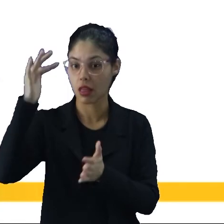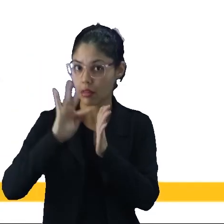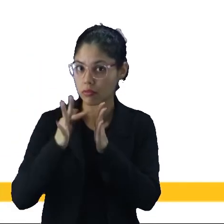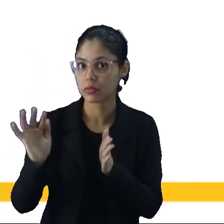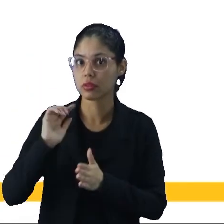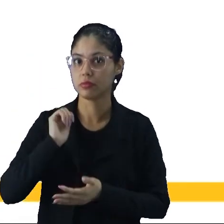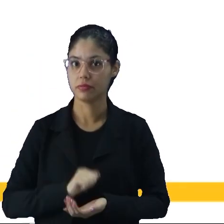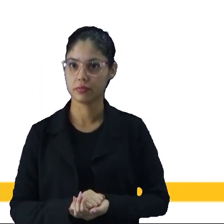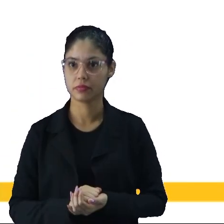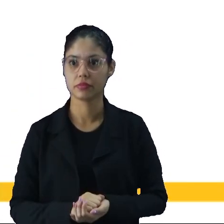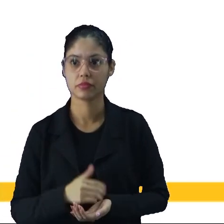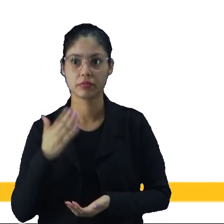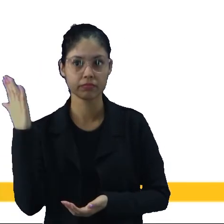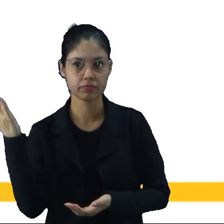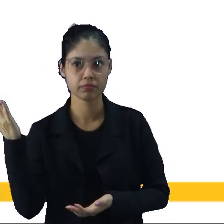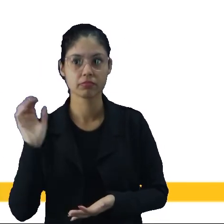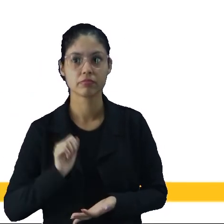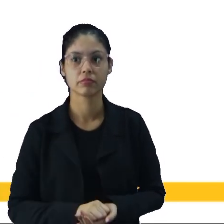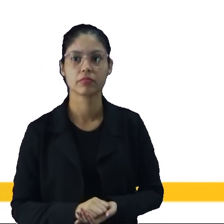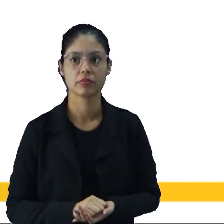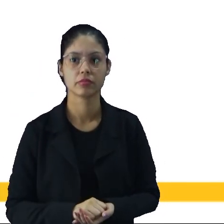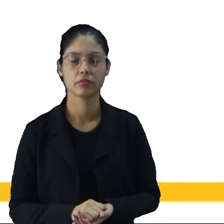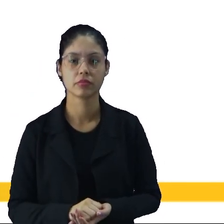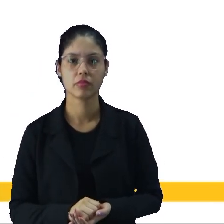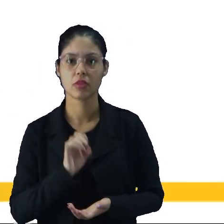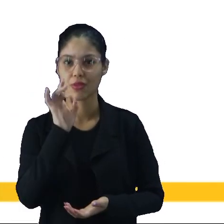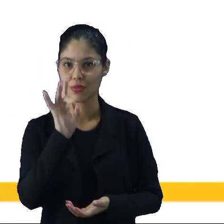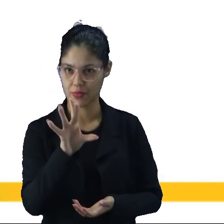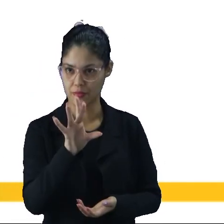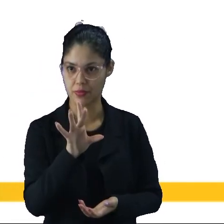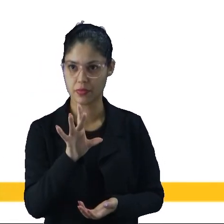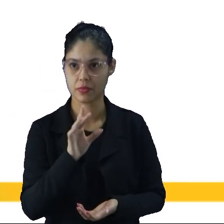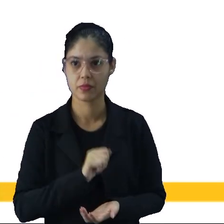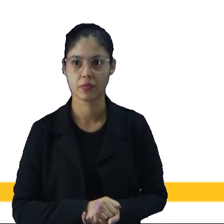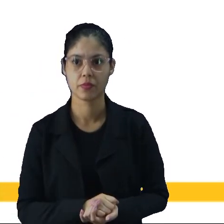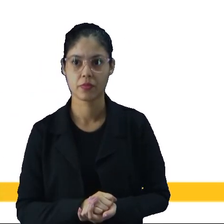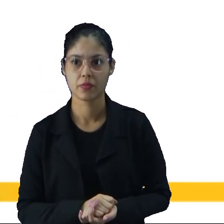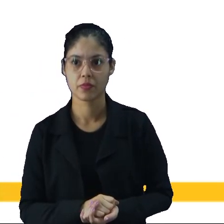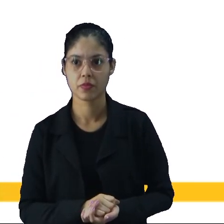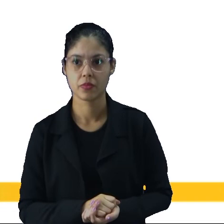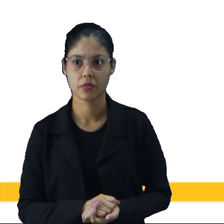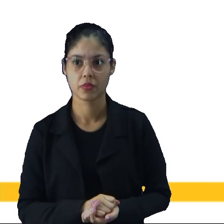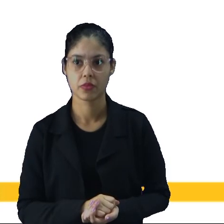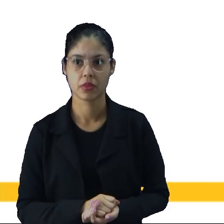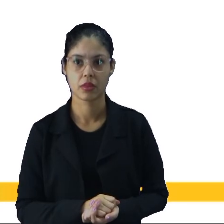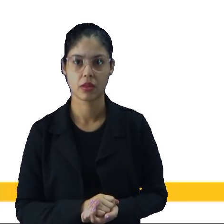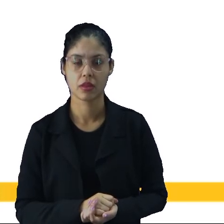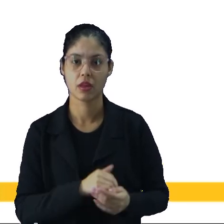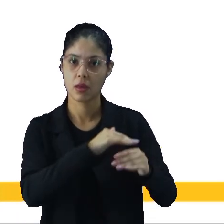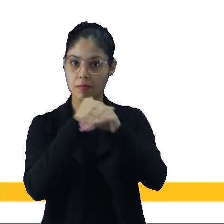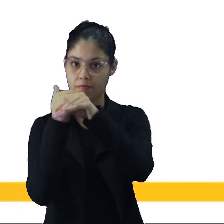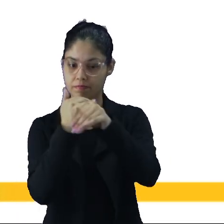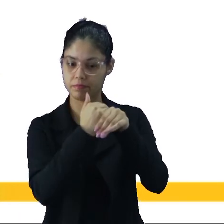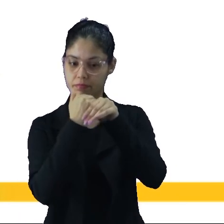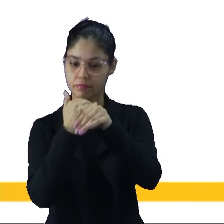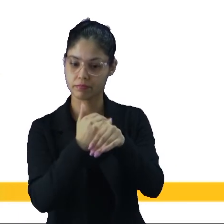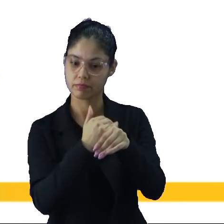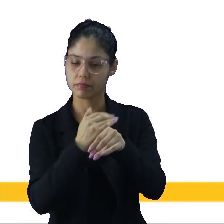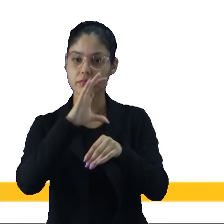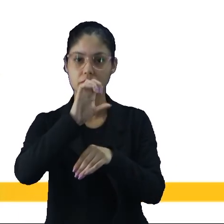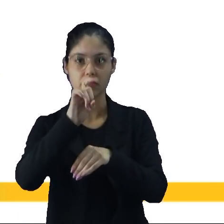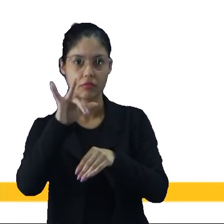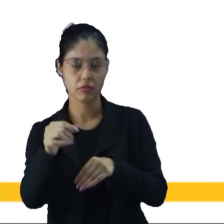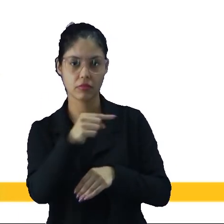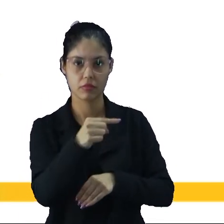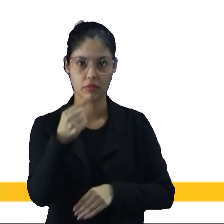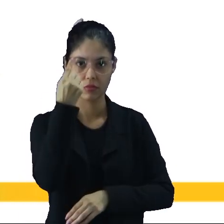função lá, essa função aqui, ó, só aqui, ó, e igualar a cosseno de π, que dá menos